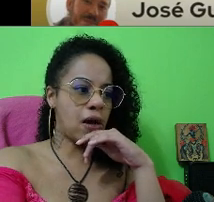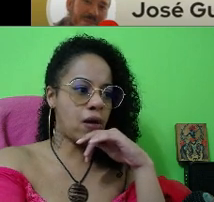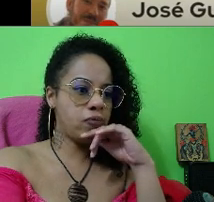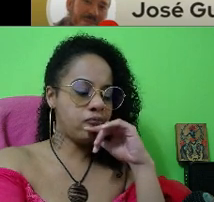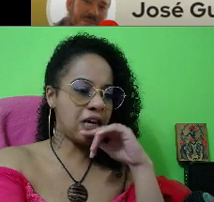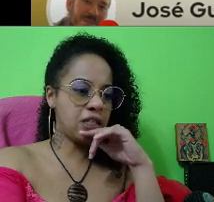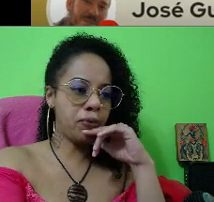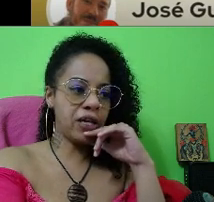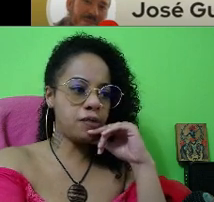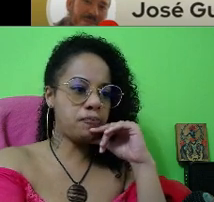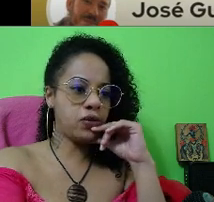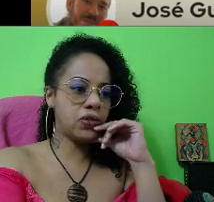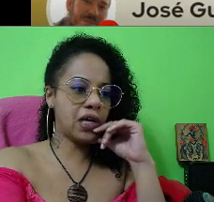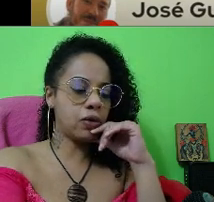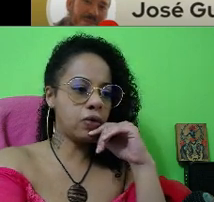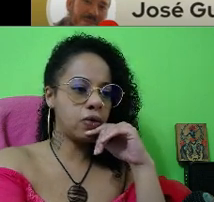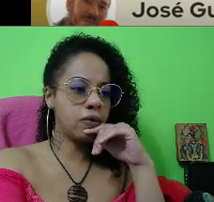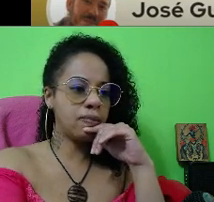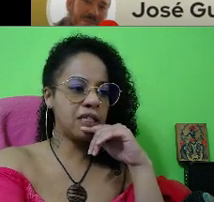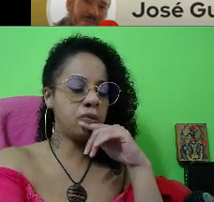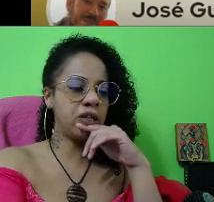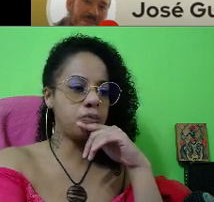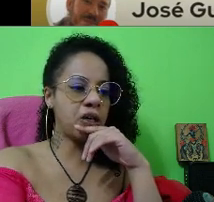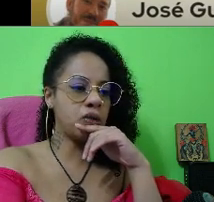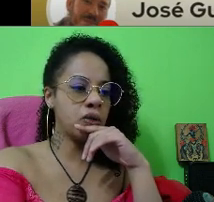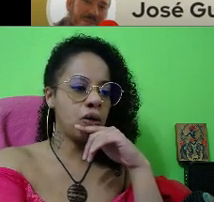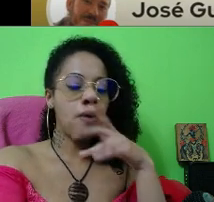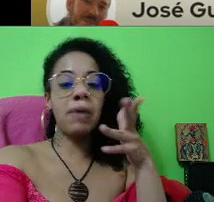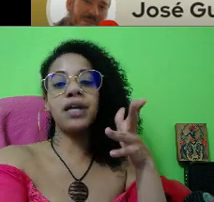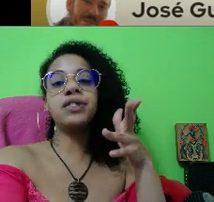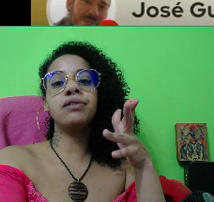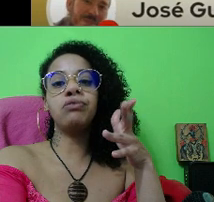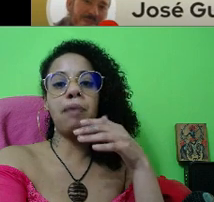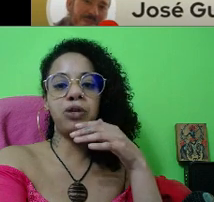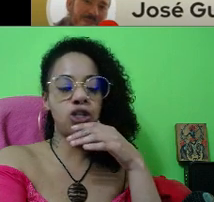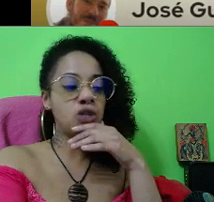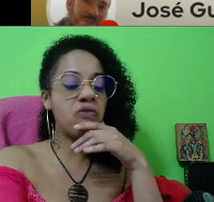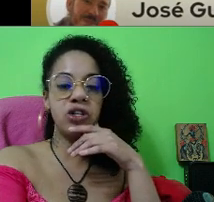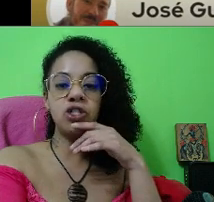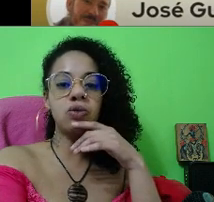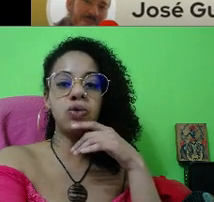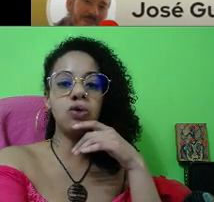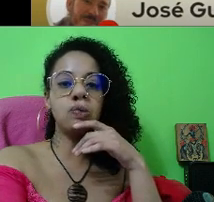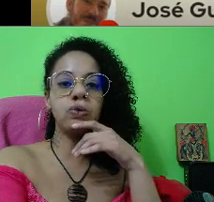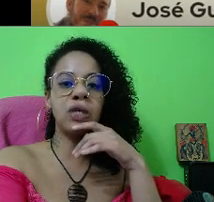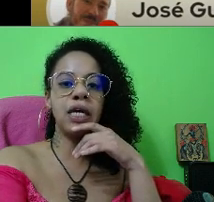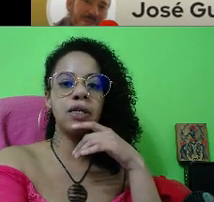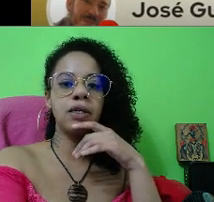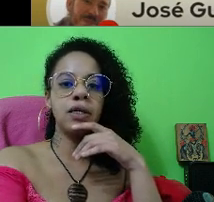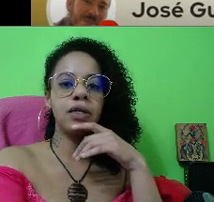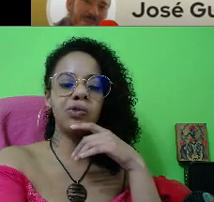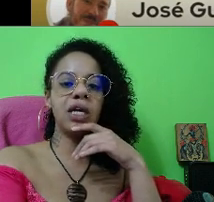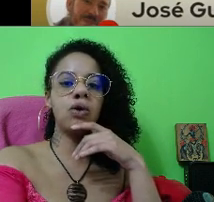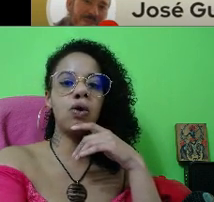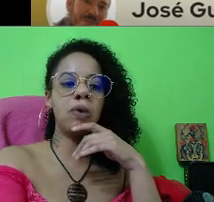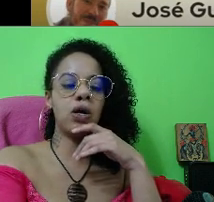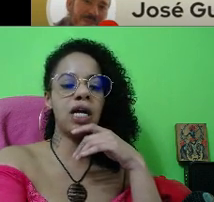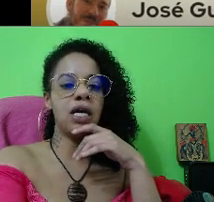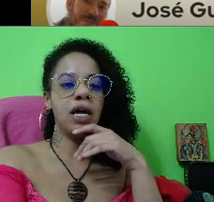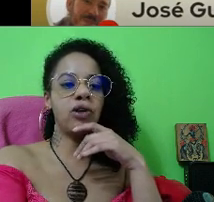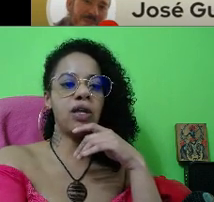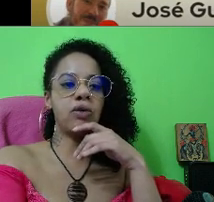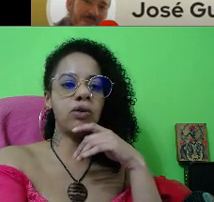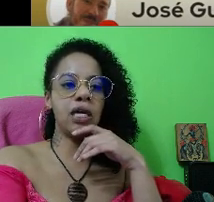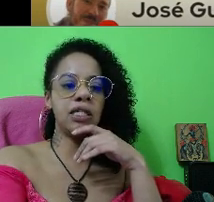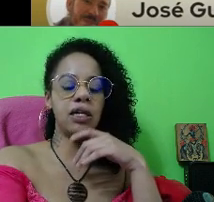digital máximo respeito você é louco Máximo Respeito mas não dá para a gente convergir com todo mundo né não tem como